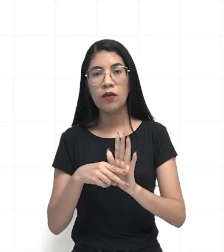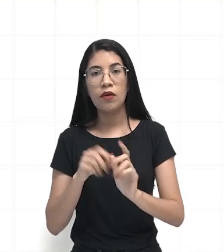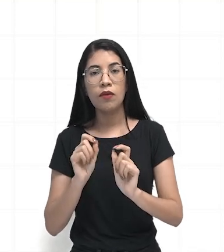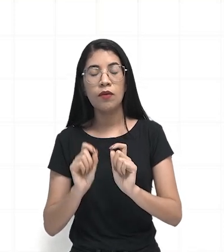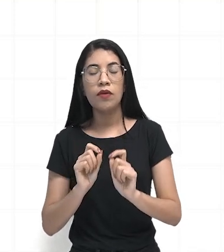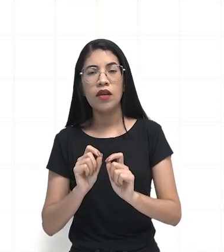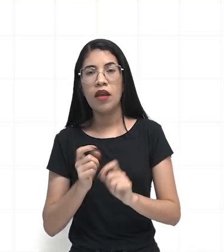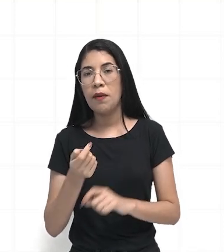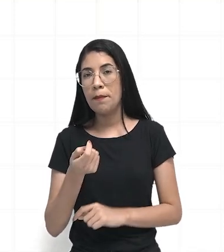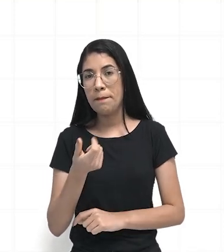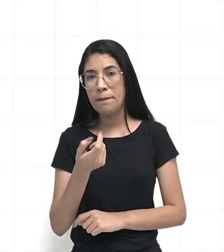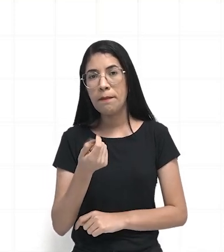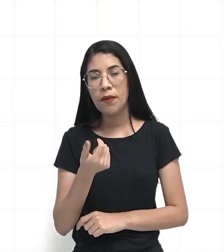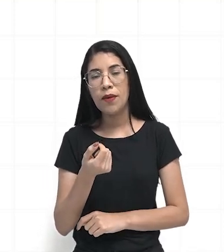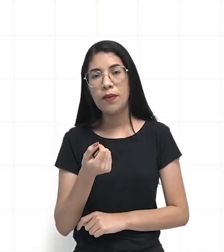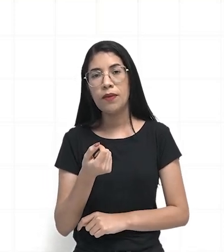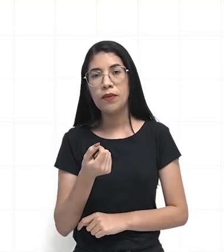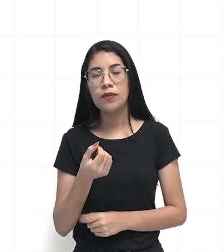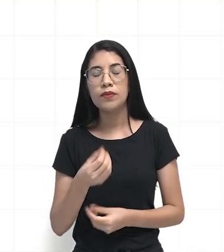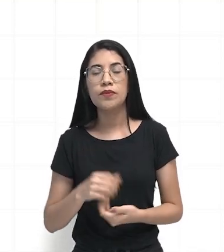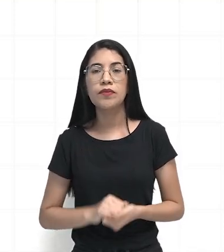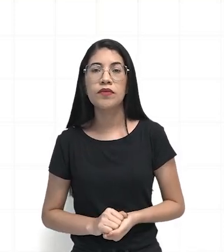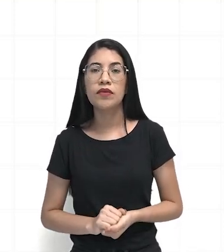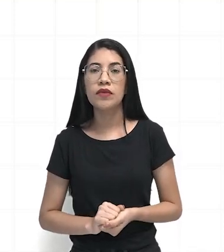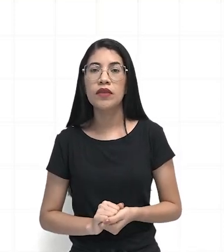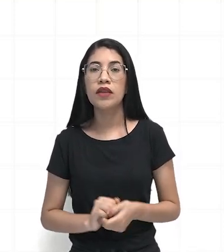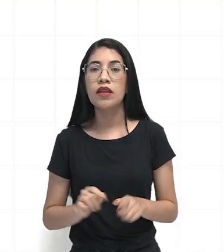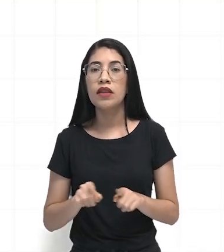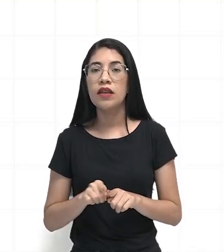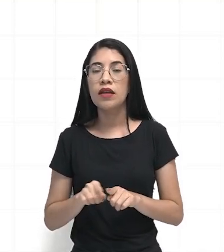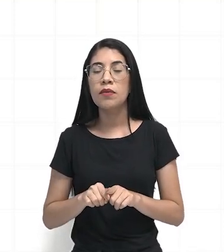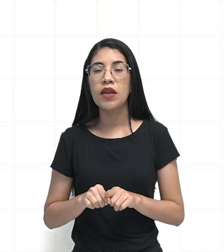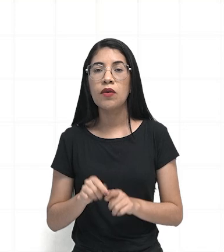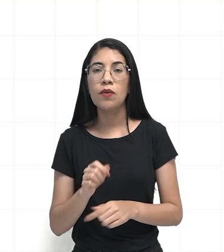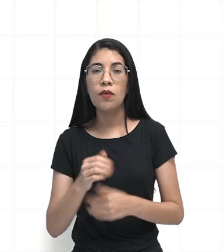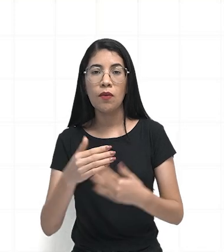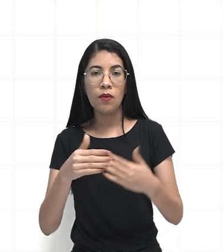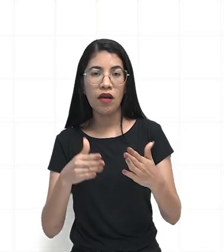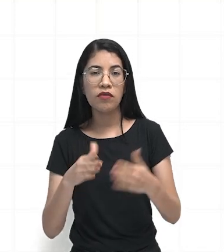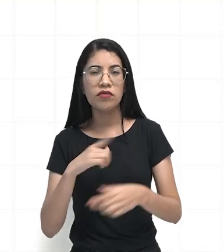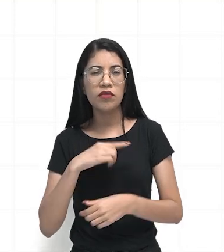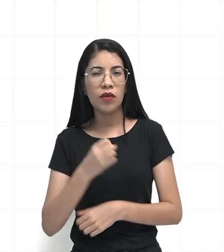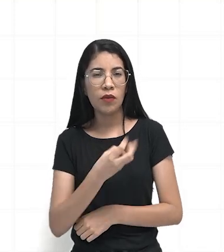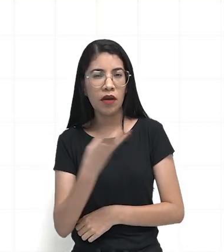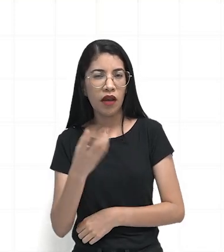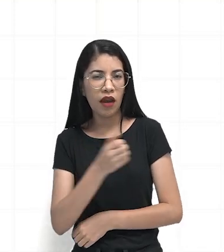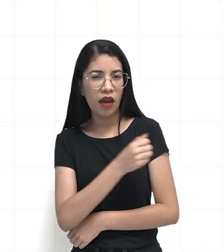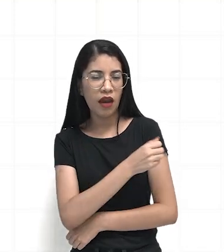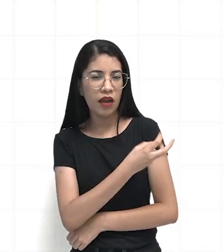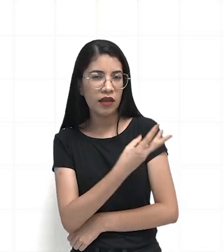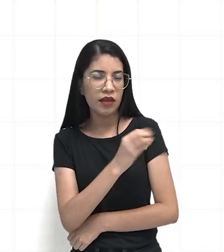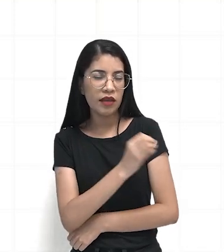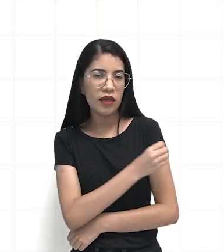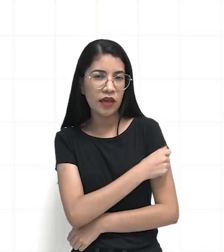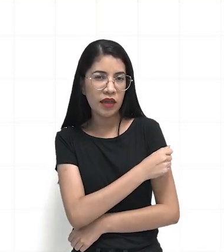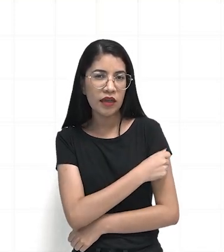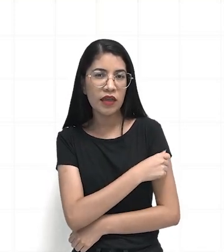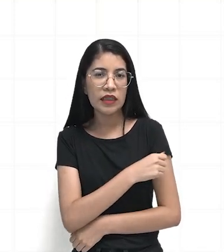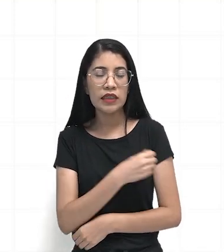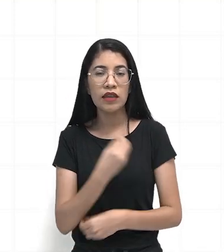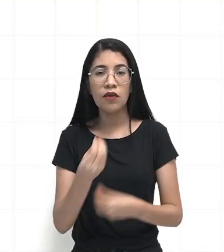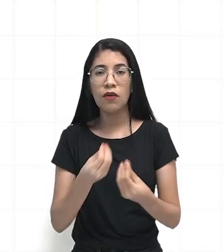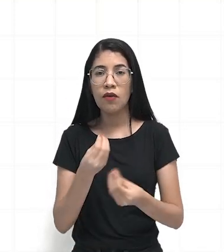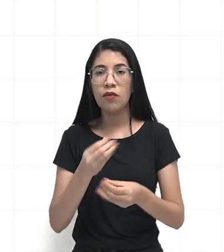bem pouco, não vai? Você também é um aluno de uma sala com 30 alunos? Qual é a chance de você